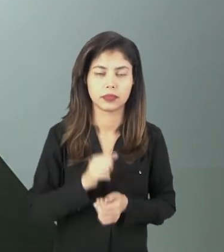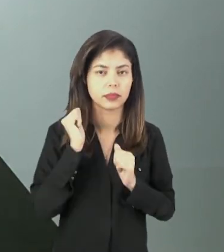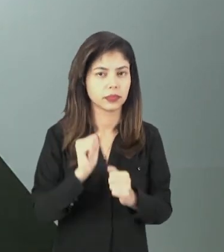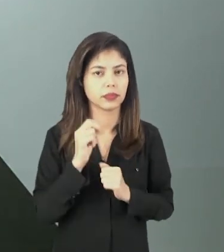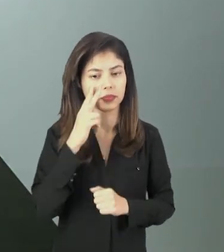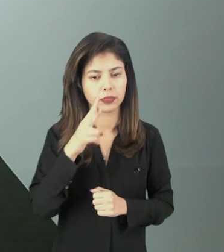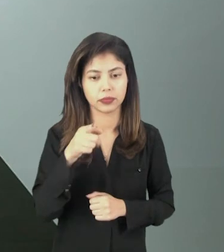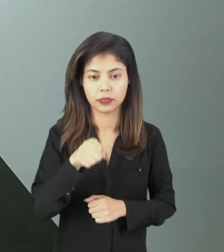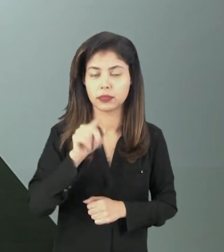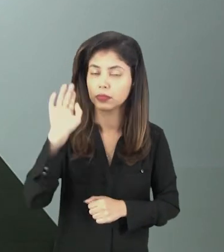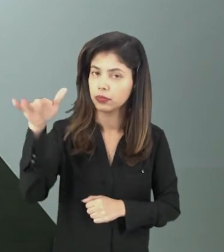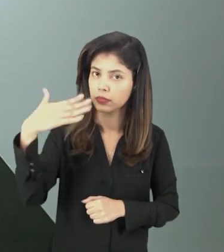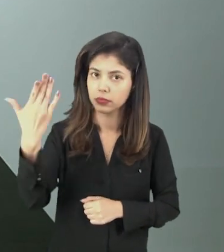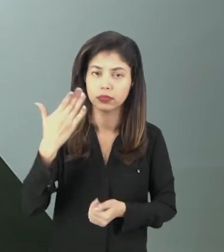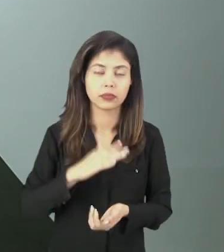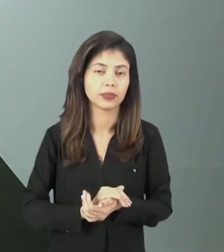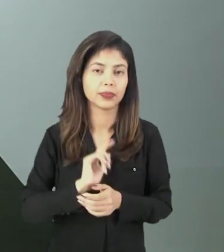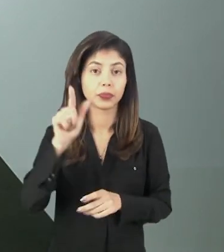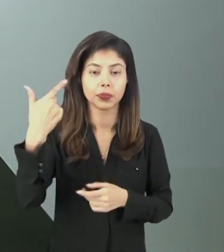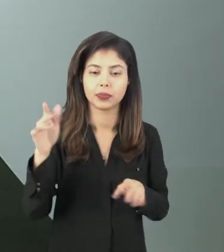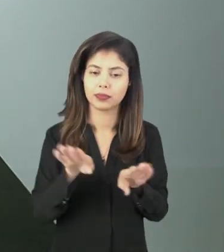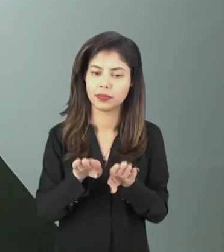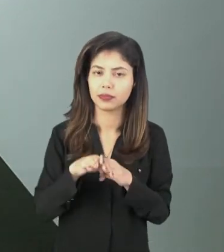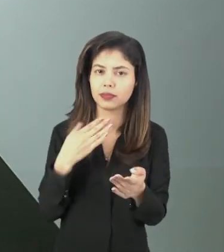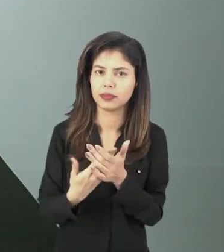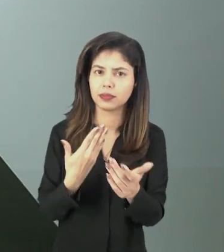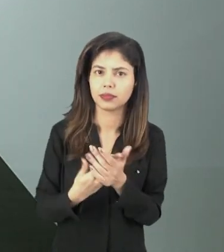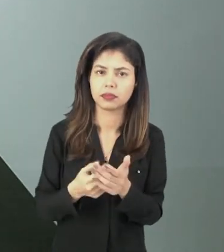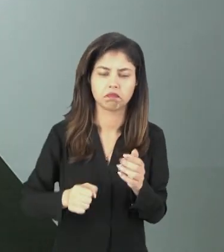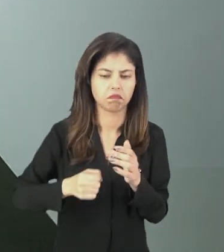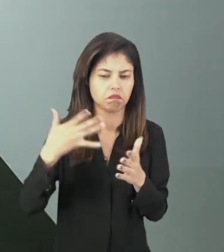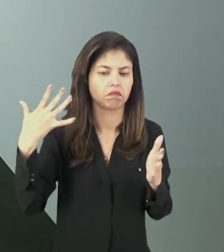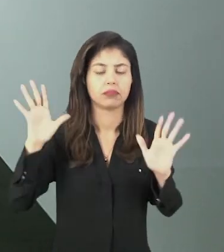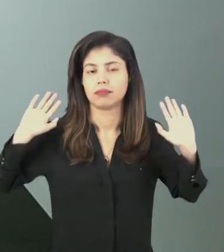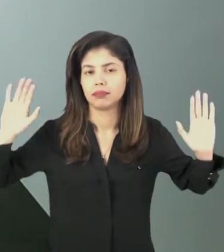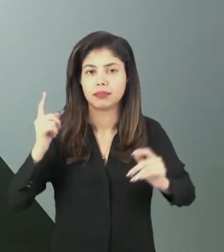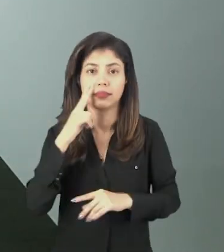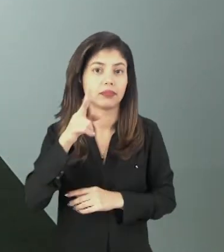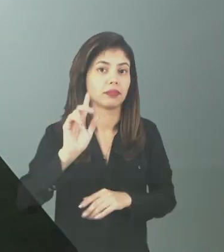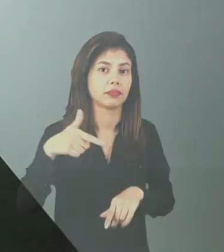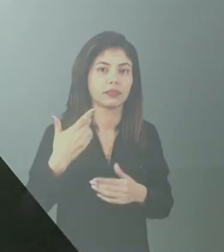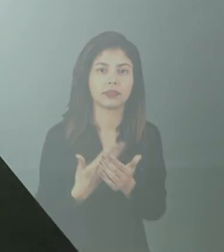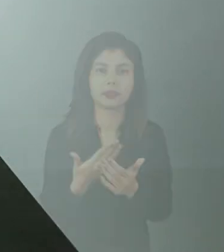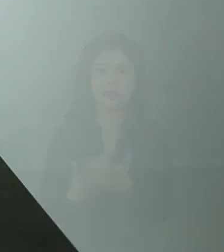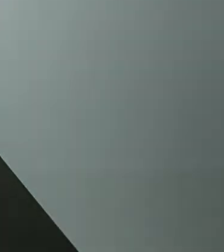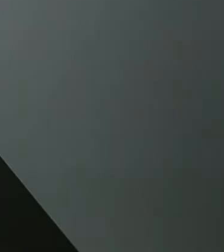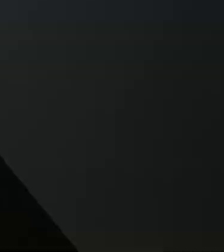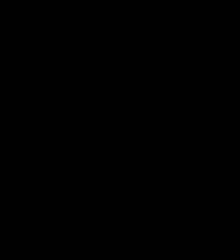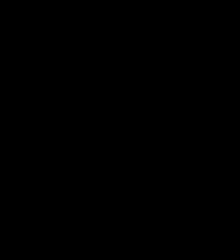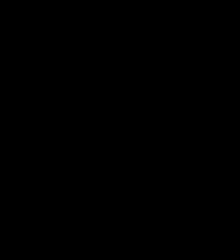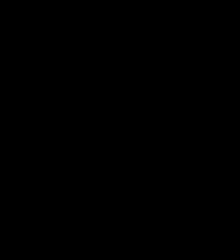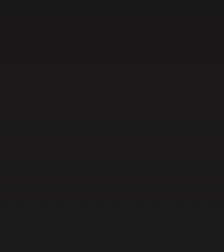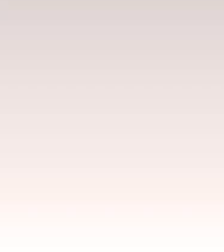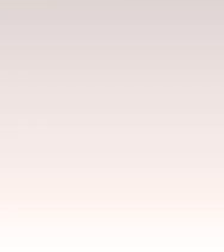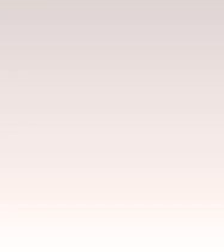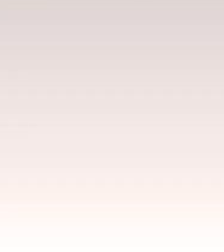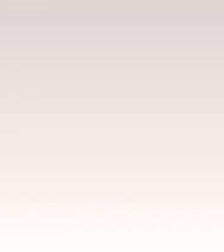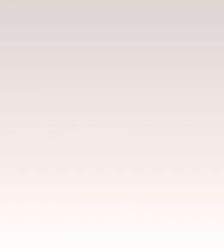que você pode ver essas e outras aulas para você rever quantas vezes forem necessario te vejo na próxima aula